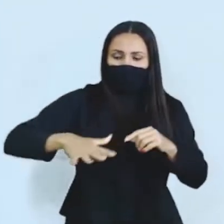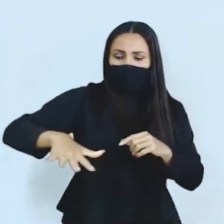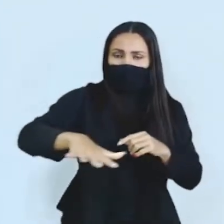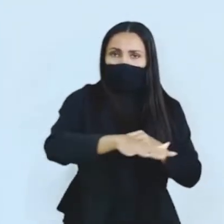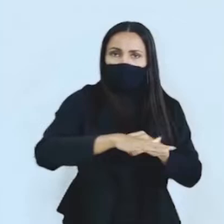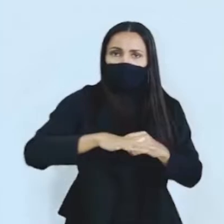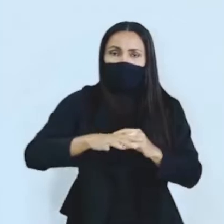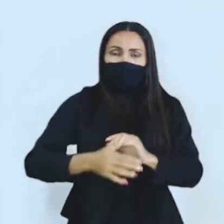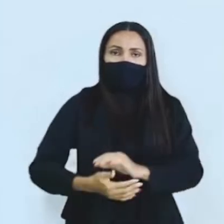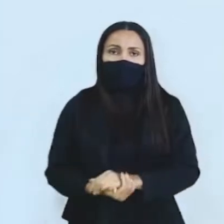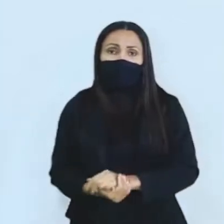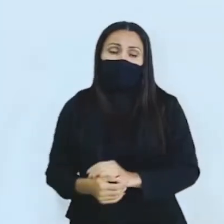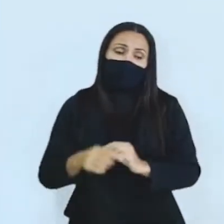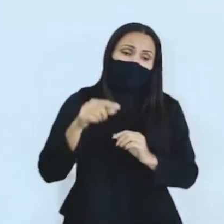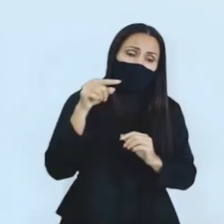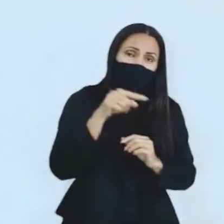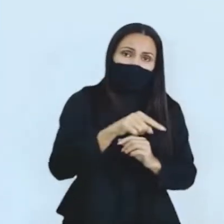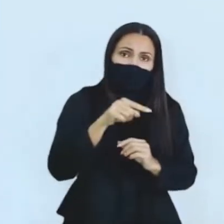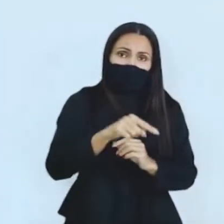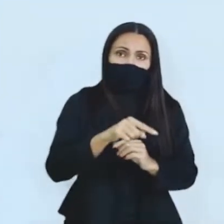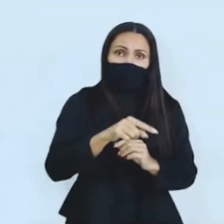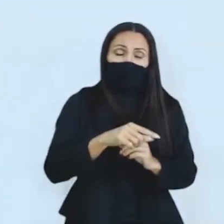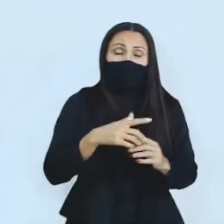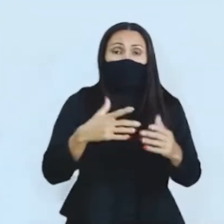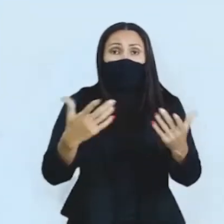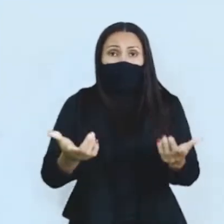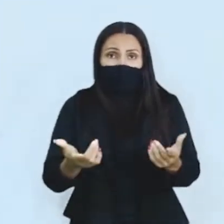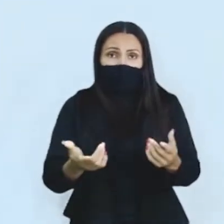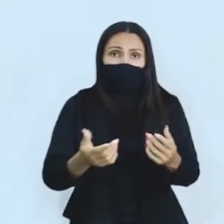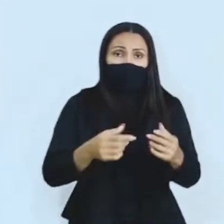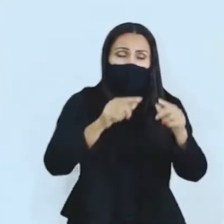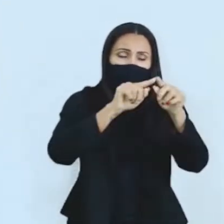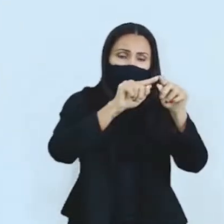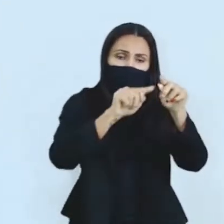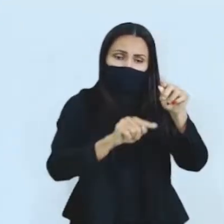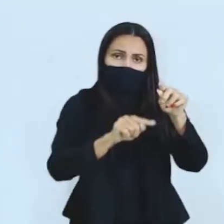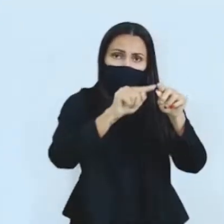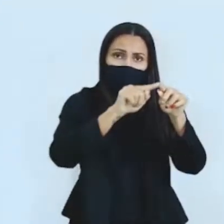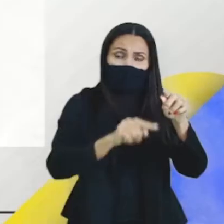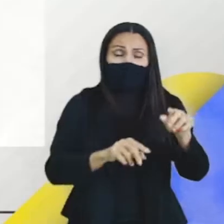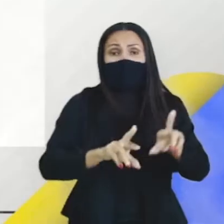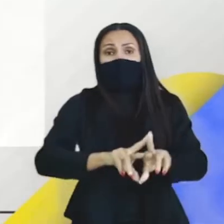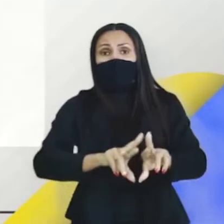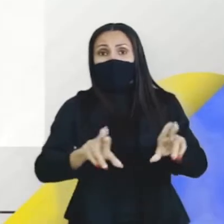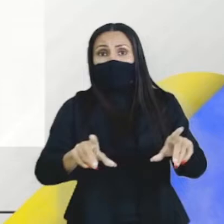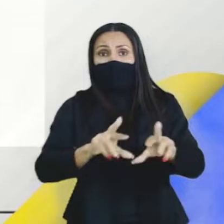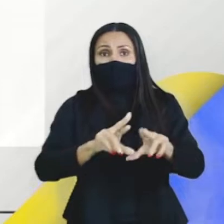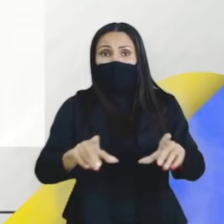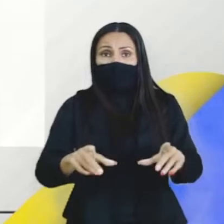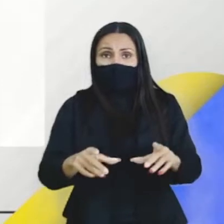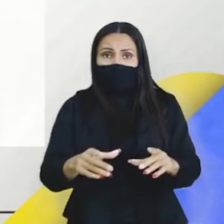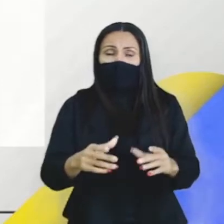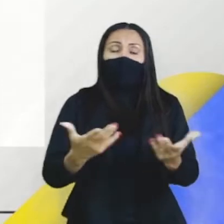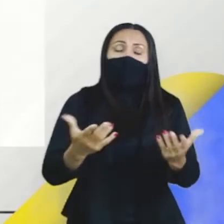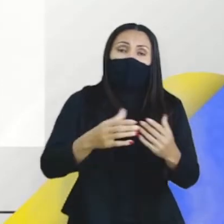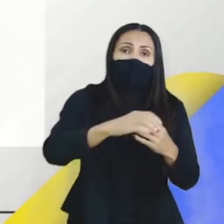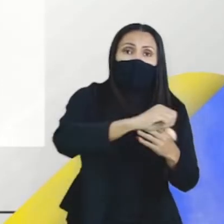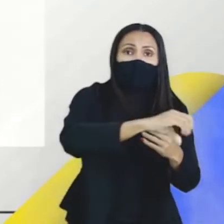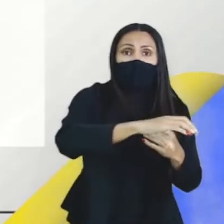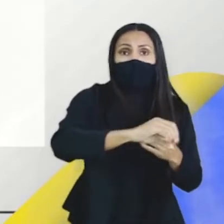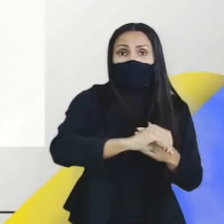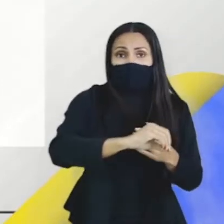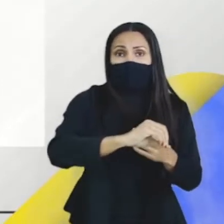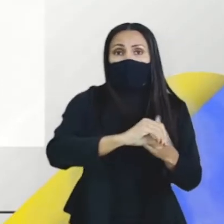na projeção cilíndrica oblíqua, o ângulo de incidência no plano de projeção é diferente de 90 graus,